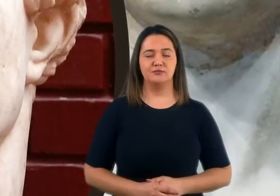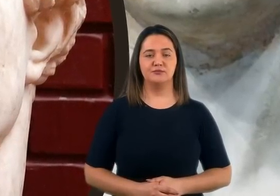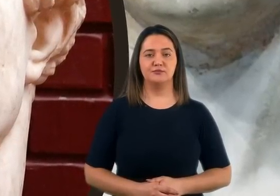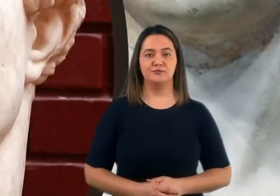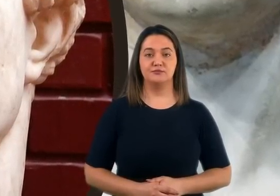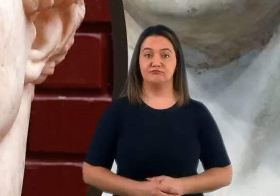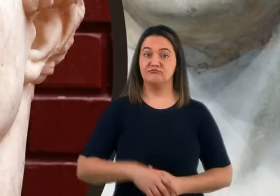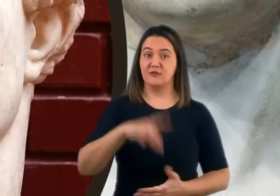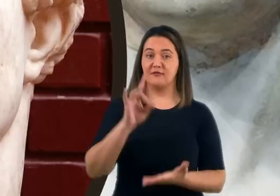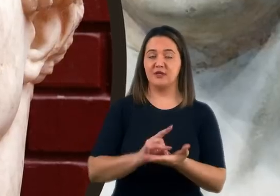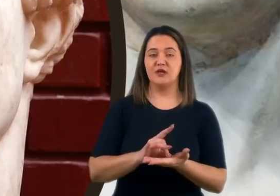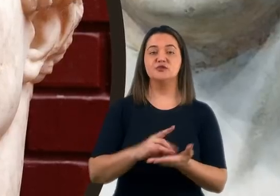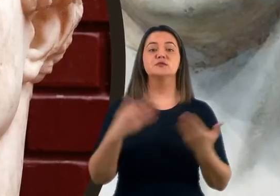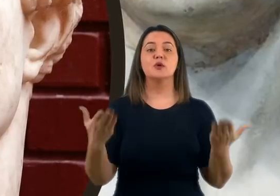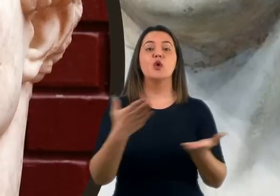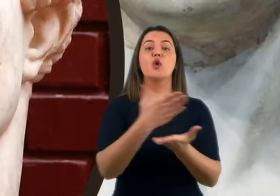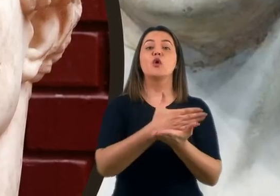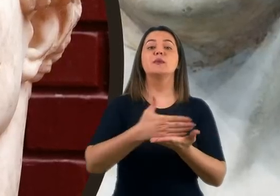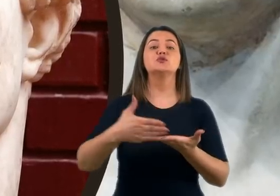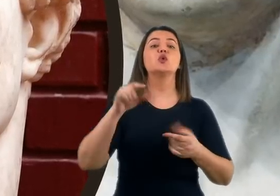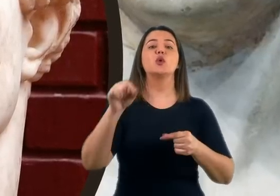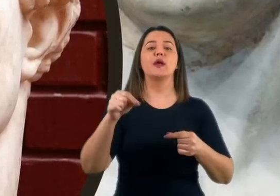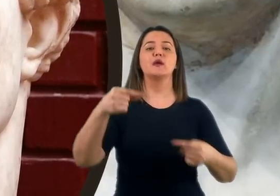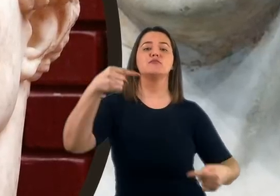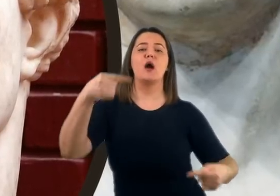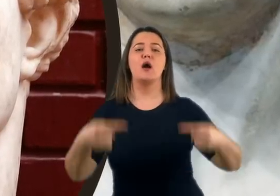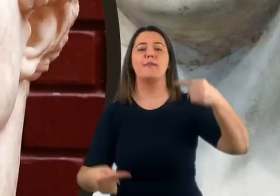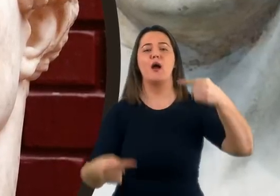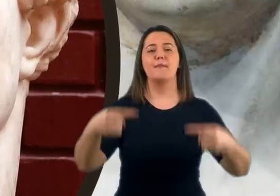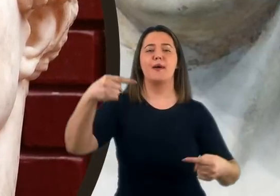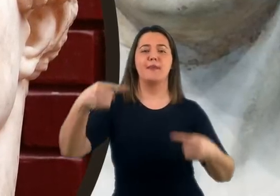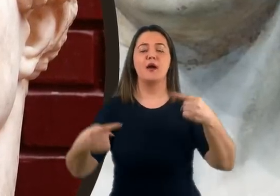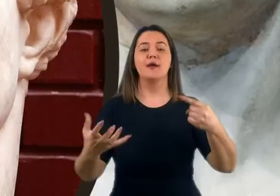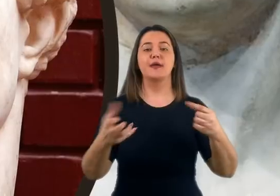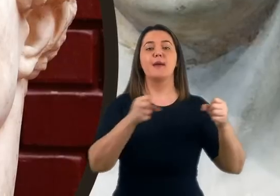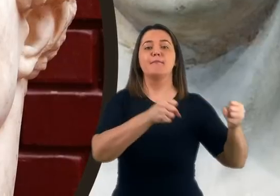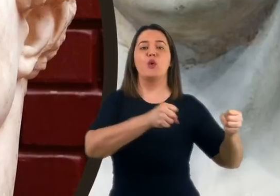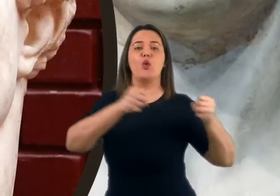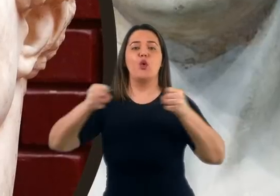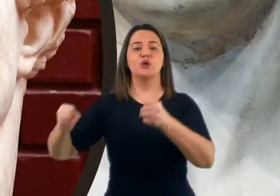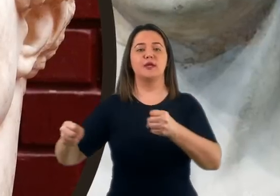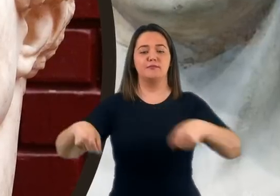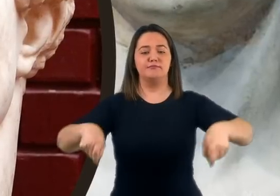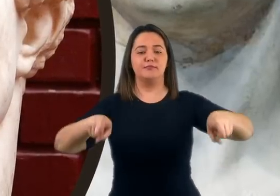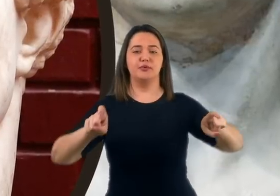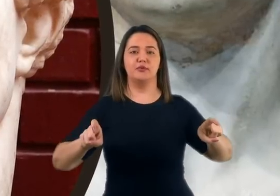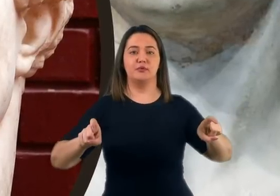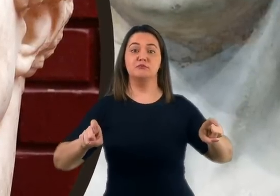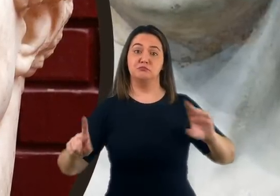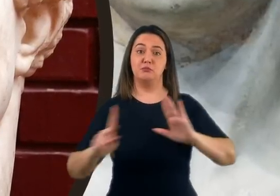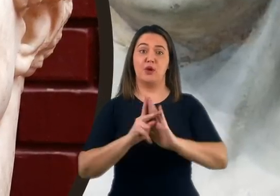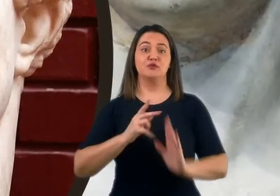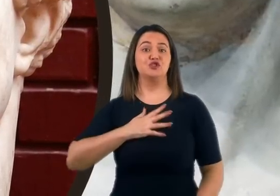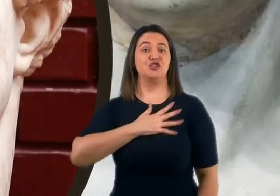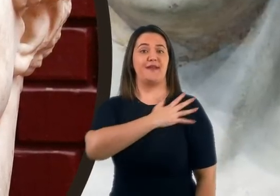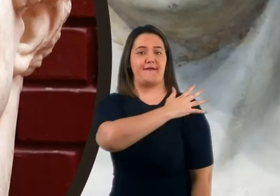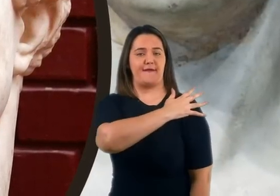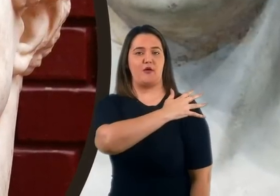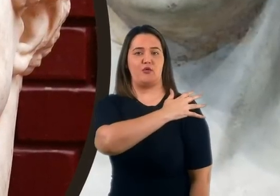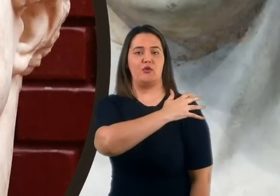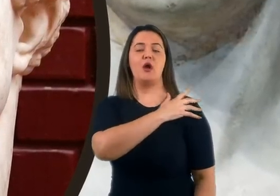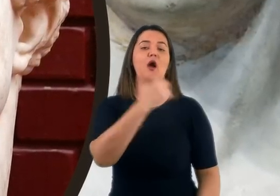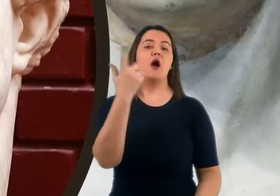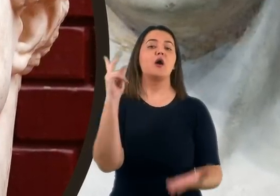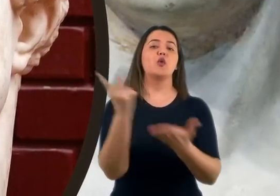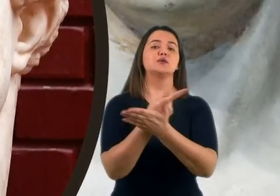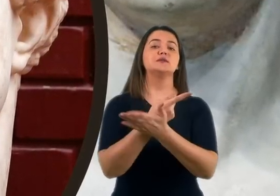O fato é que iniciou-se então uma verdadeira disputa, uma batalha pelo poder entre os próprios generais de Alexandre, o que